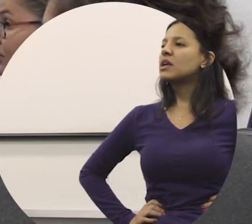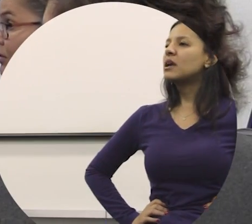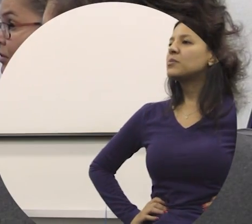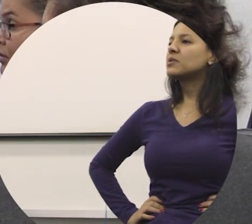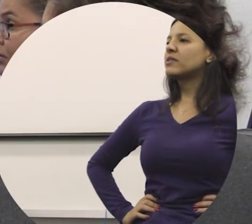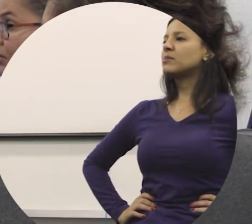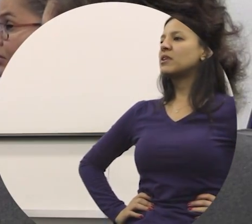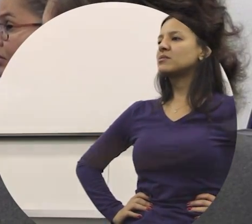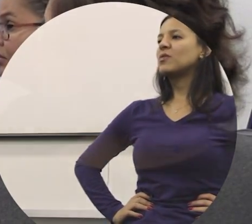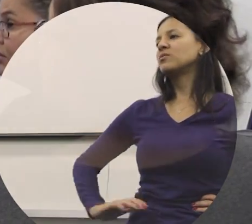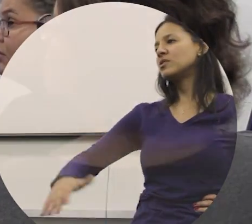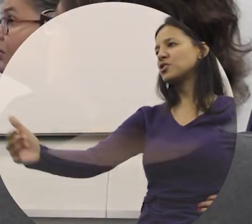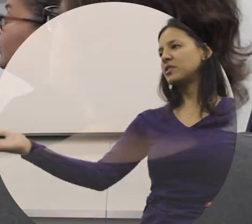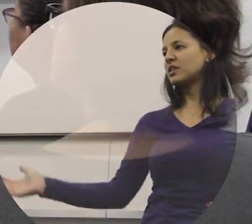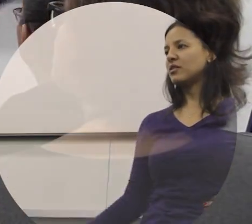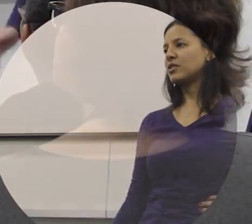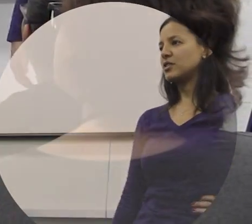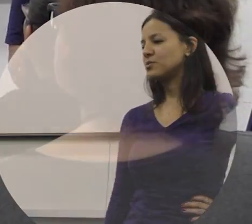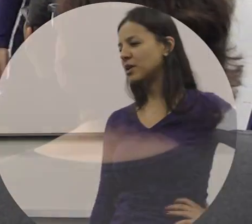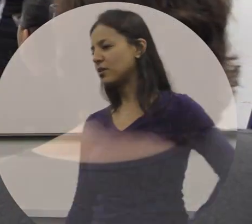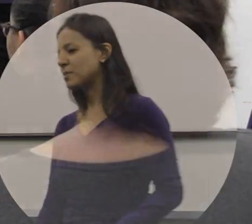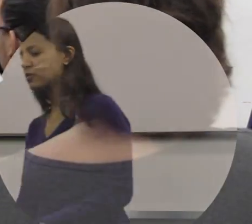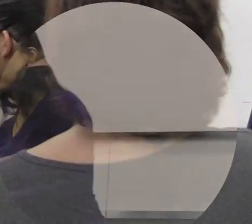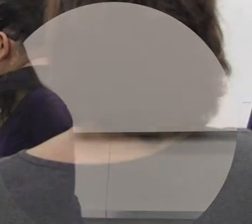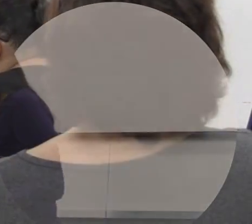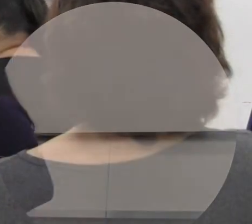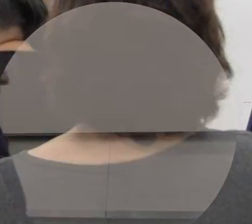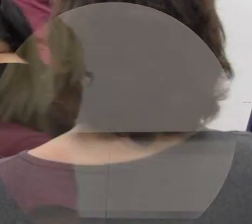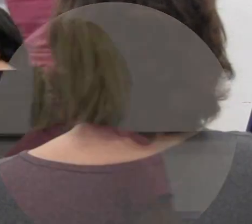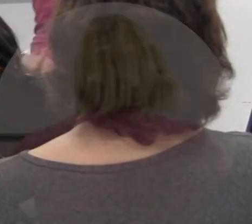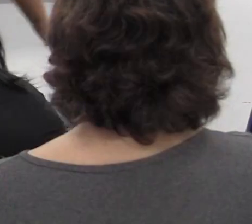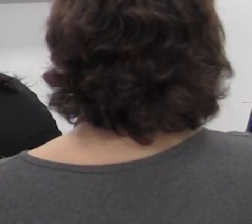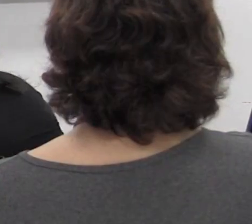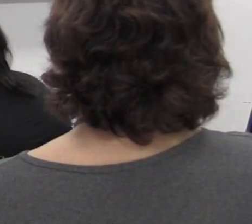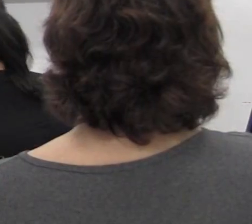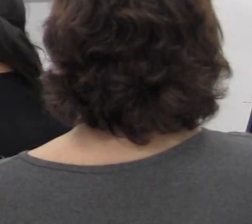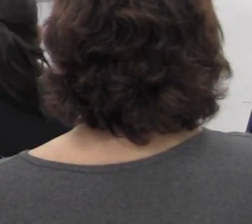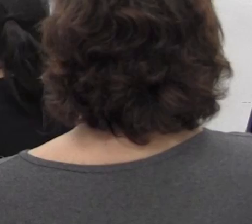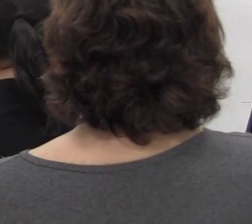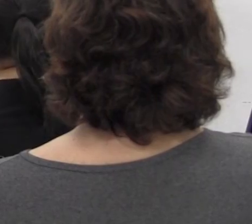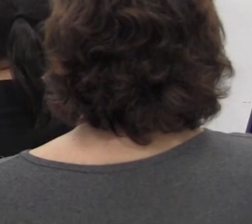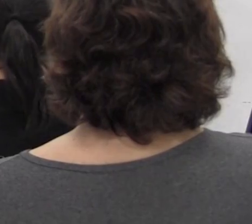Há algum tempo eu estava trabalhando assim, bom, deixa eu vir aqui na frente, né, para todos me verem.